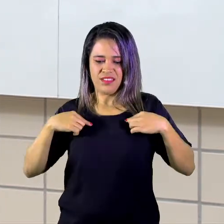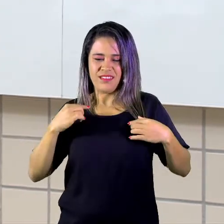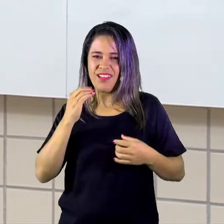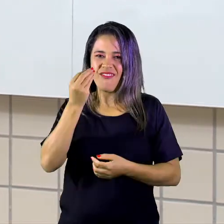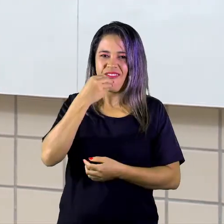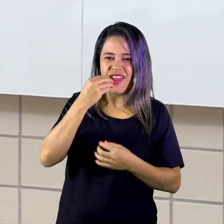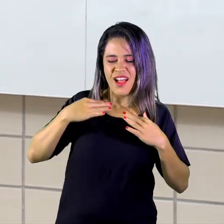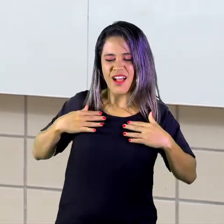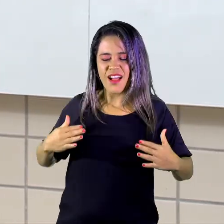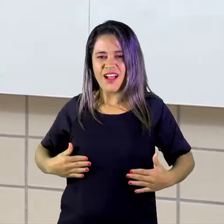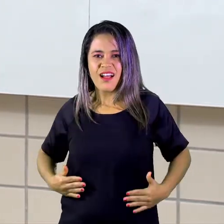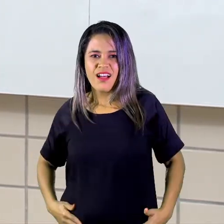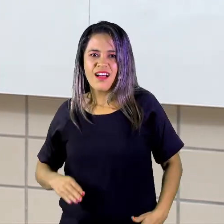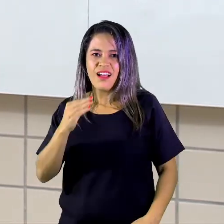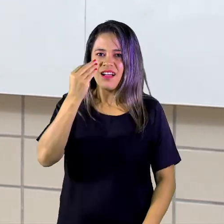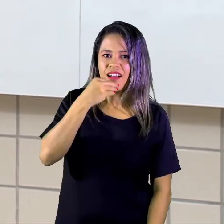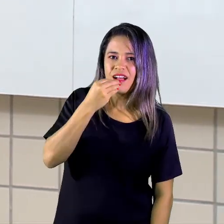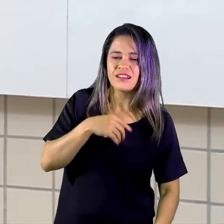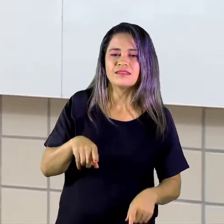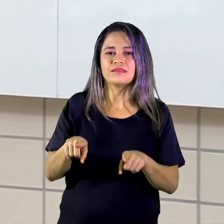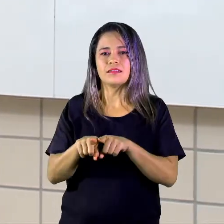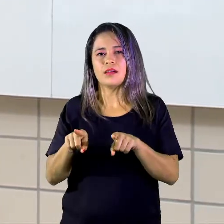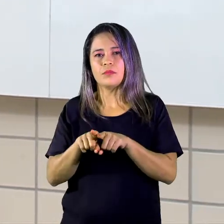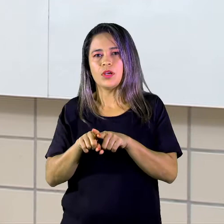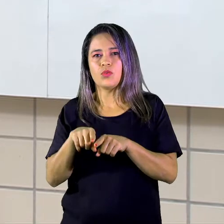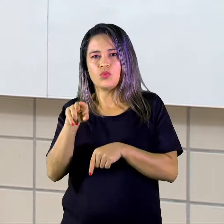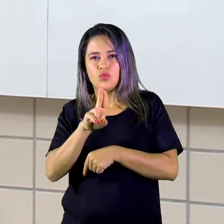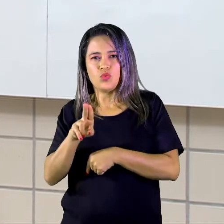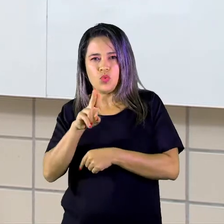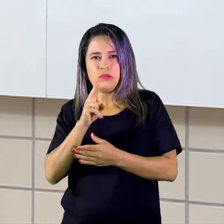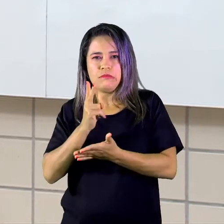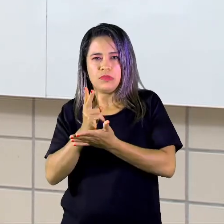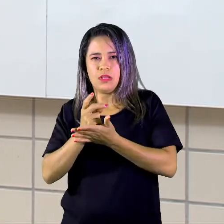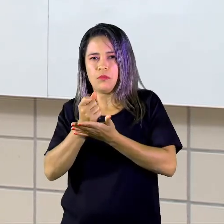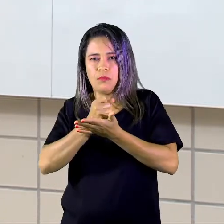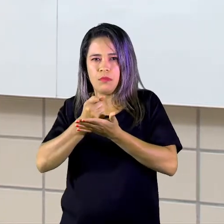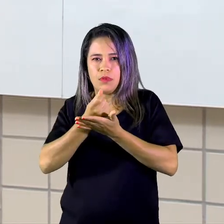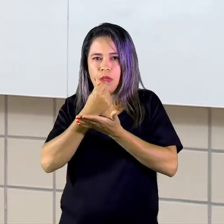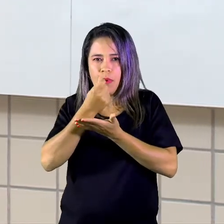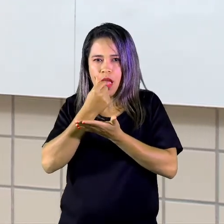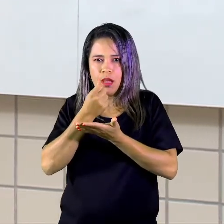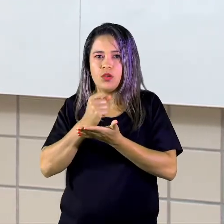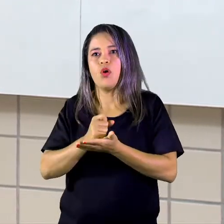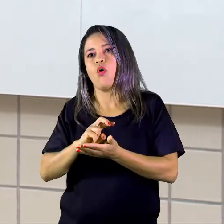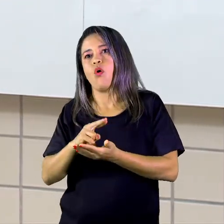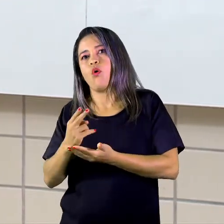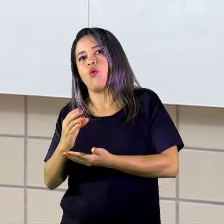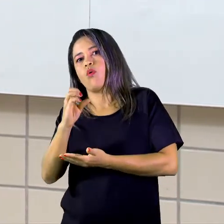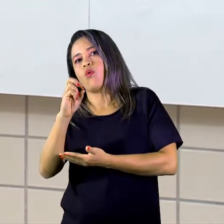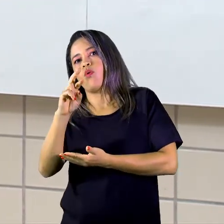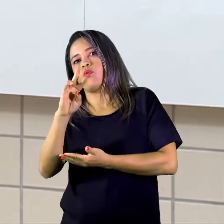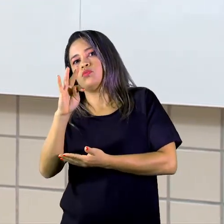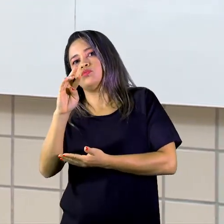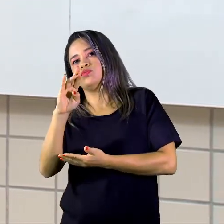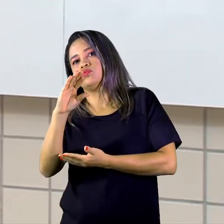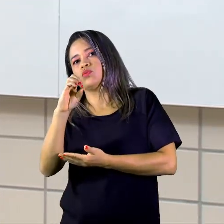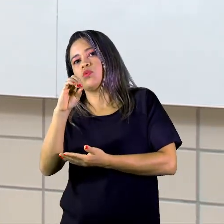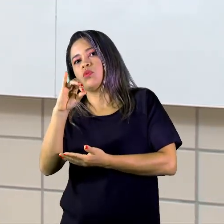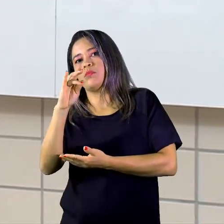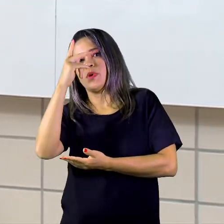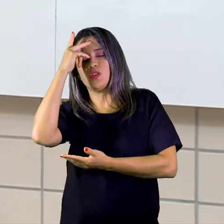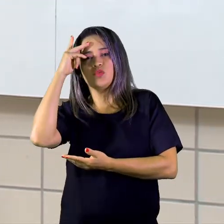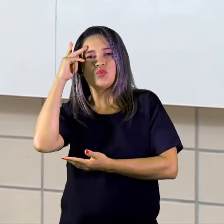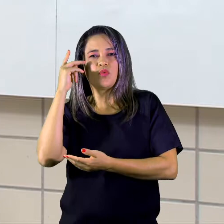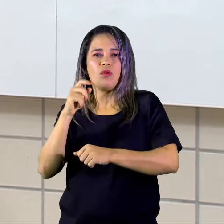enfraquecido, quando faz uso prolongado de antibióticos ou de corticoides. Pessoas que são diabéticas são